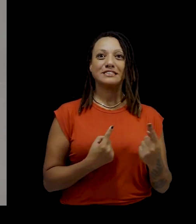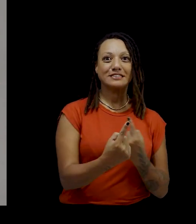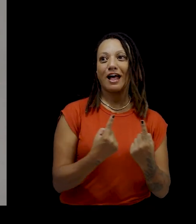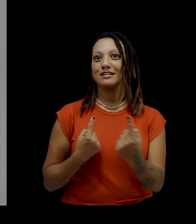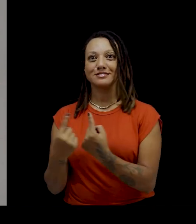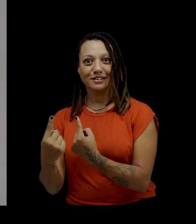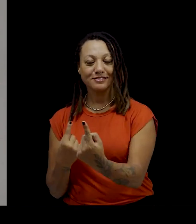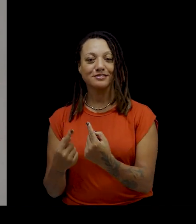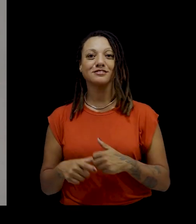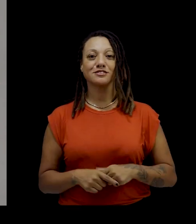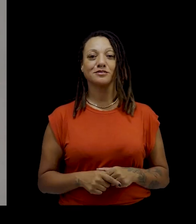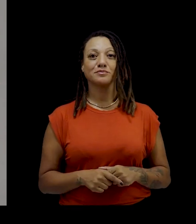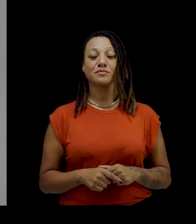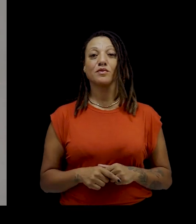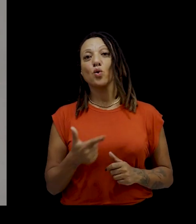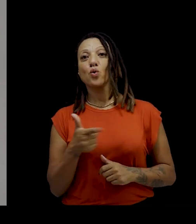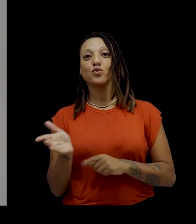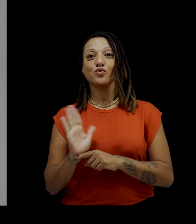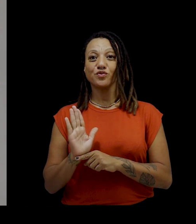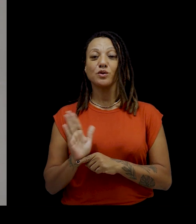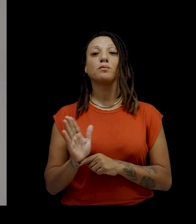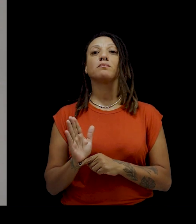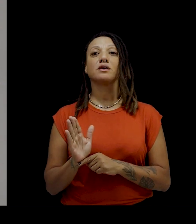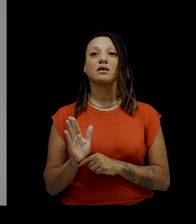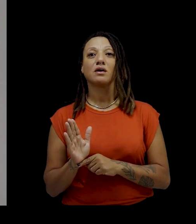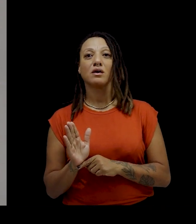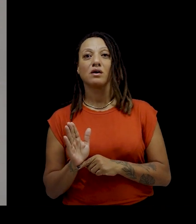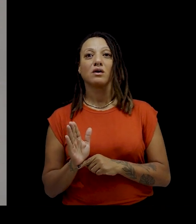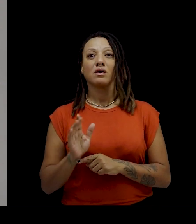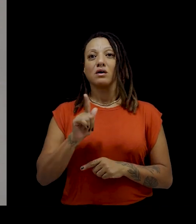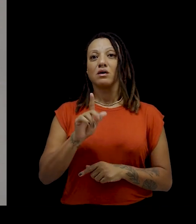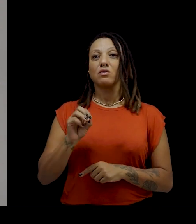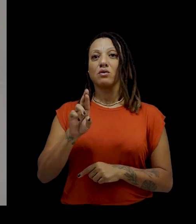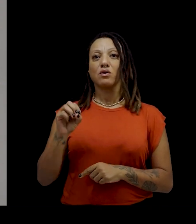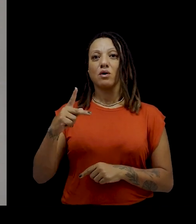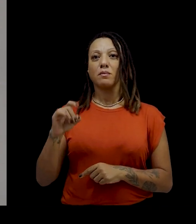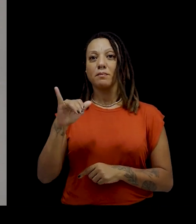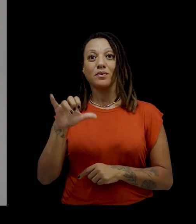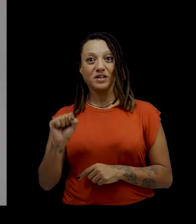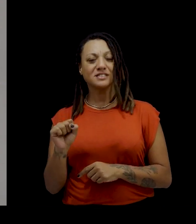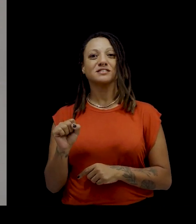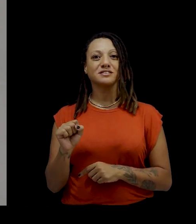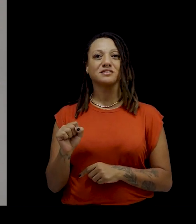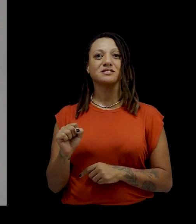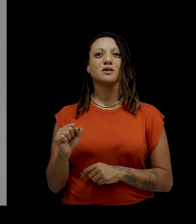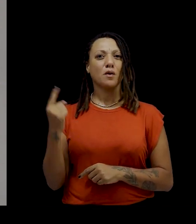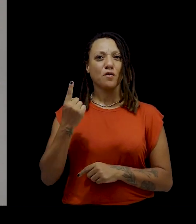de estrada. O Quebrante foi filmado em Rurópolis, que foi a primeira cidade a ser construída na